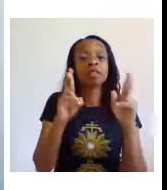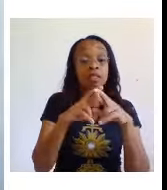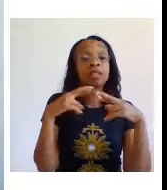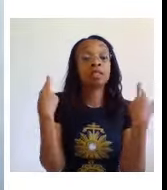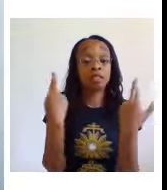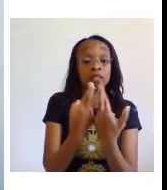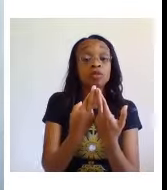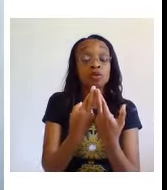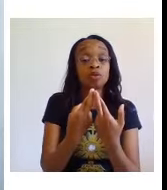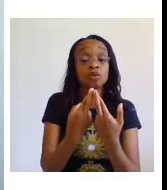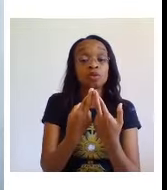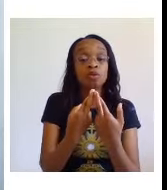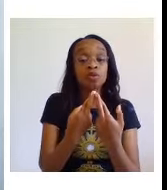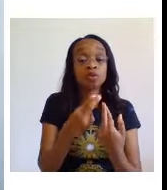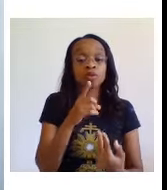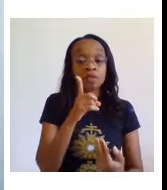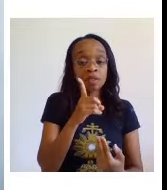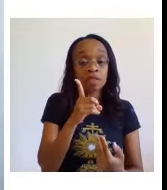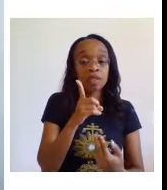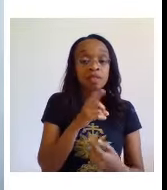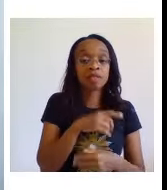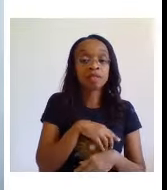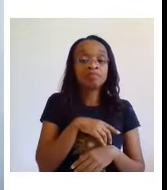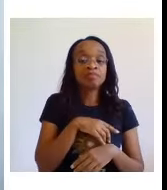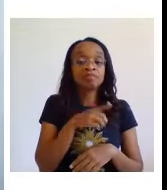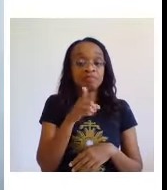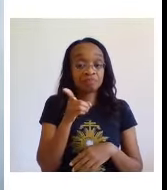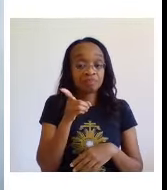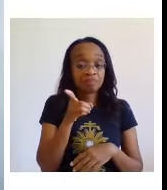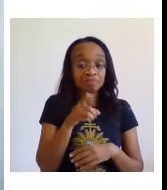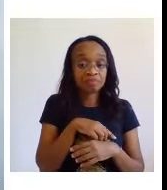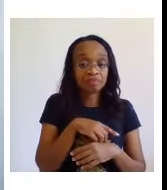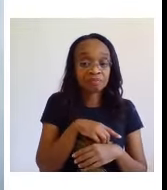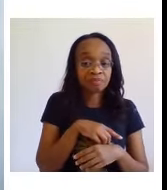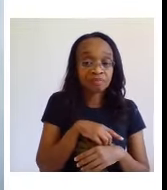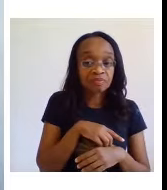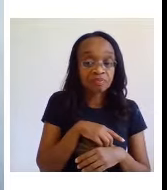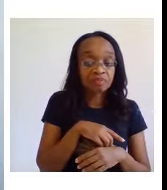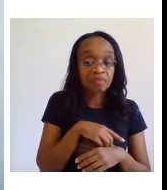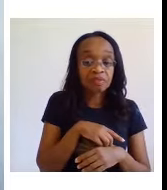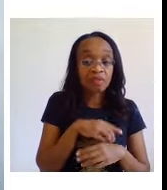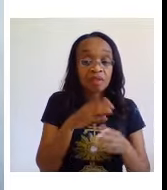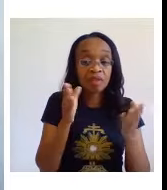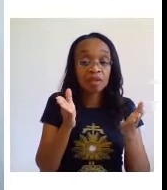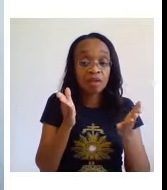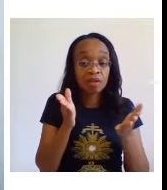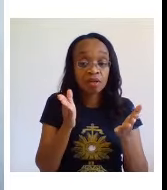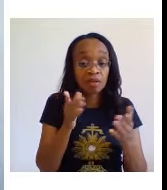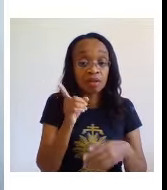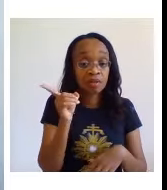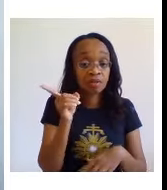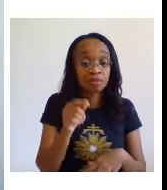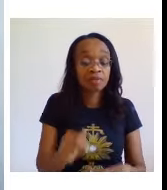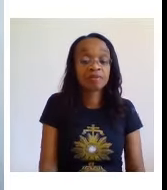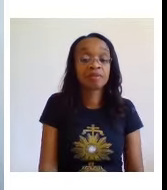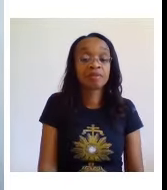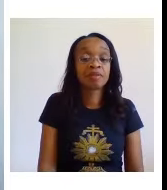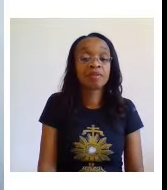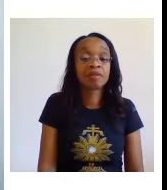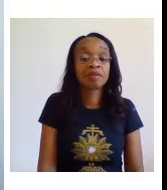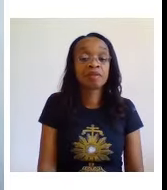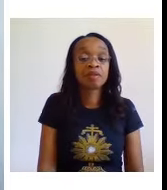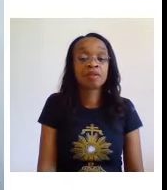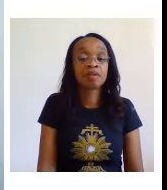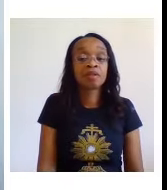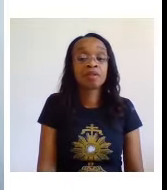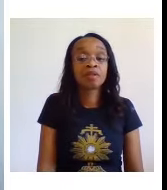Parque do Cerrado, que é aqui na Zona Sul. A primeira audiência está sendo agora, né? Começou hoje, juntamente com a live, mas amanhã